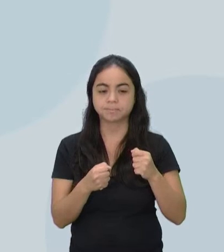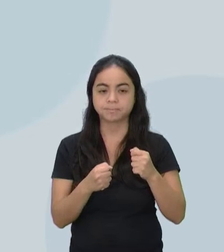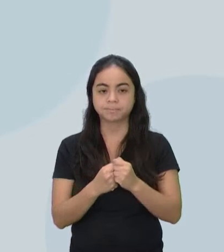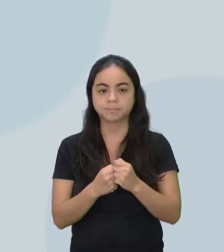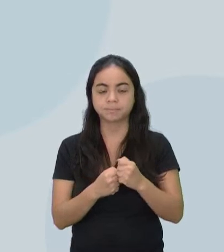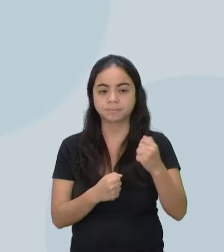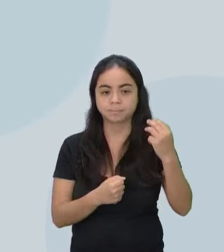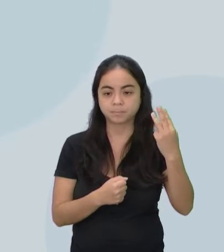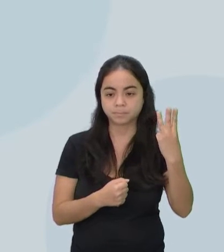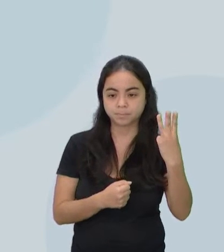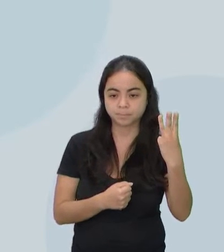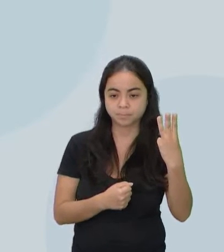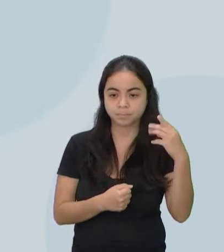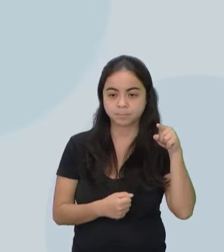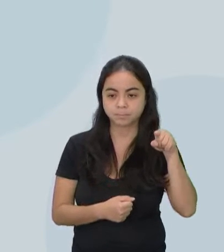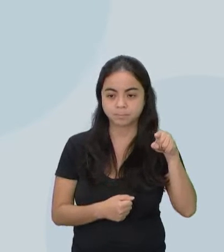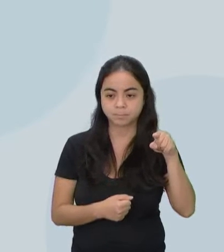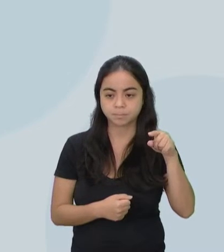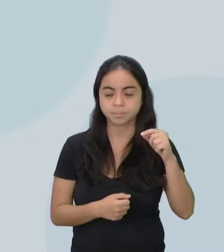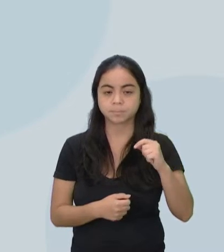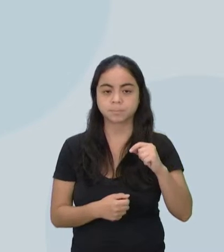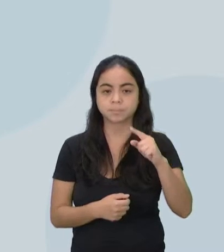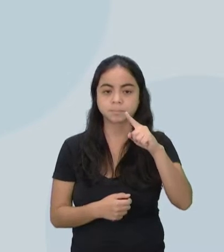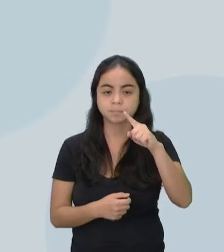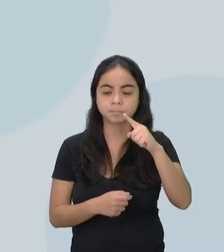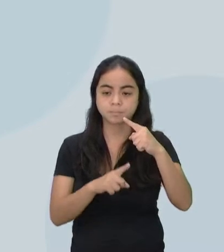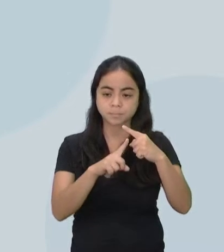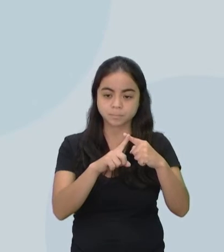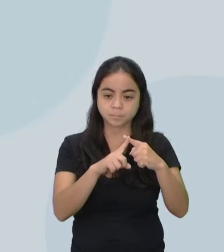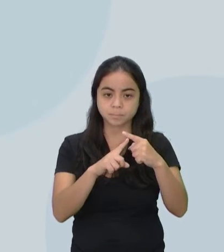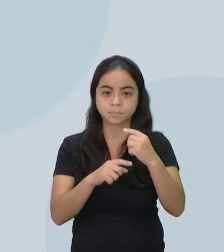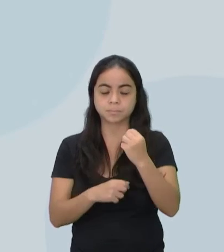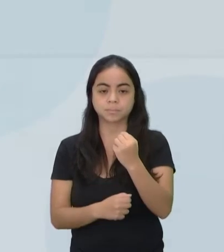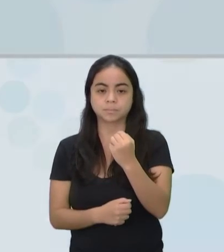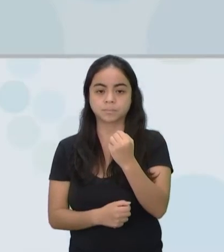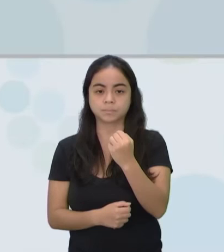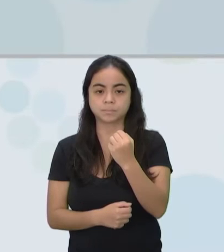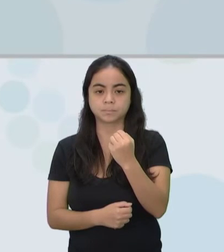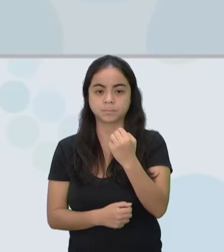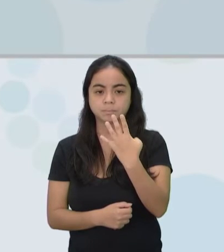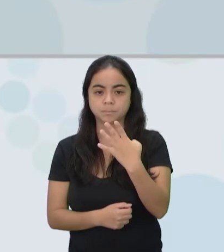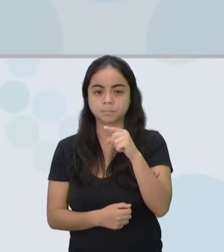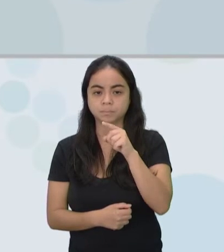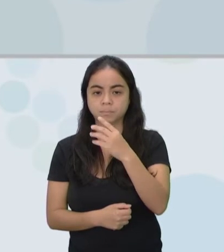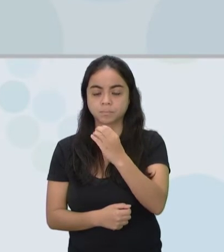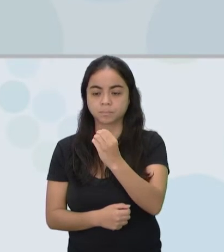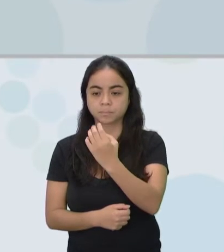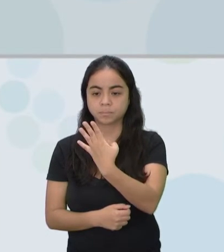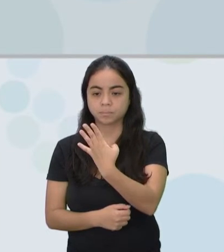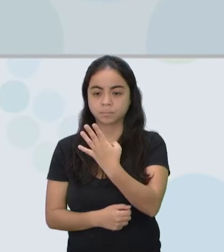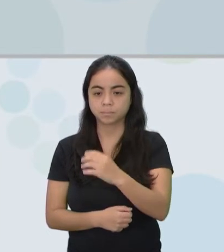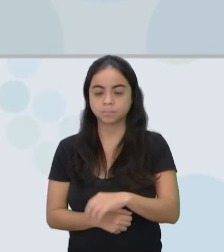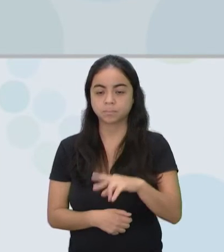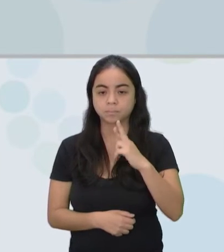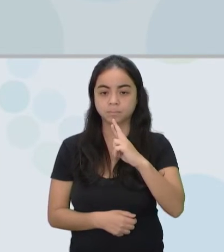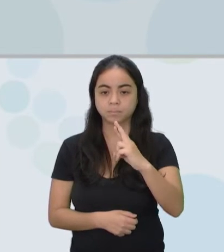3.000 e multiplicar por 0,04. Vocês vão descobrir aí R$ 120.